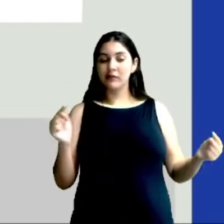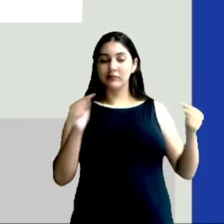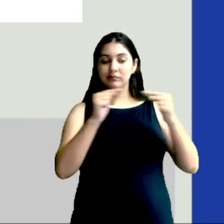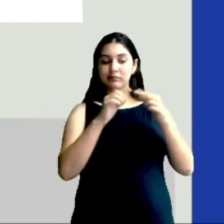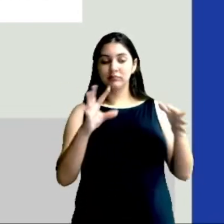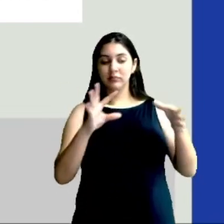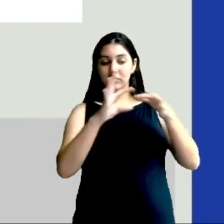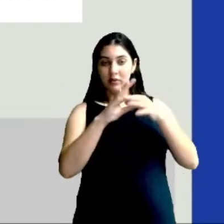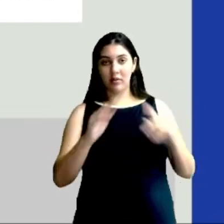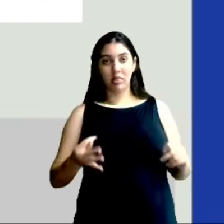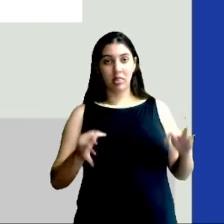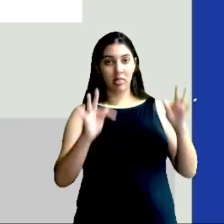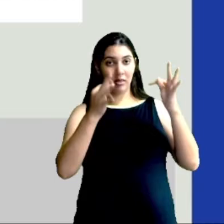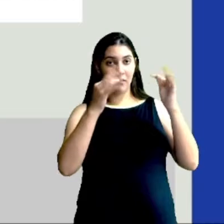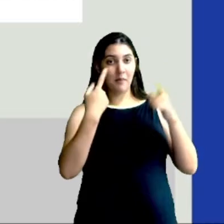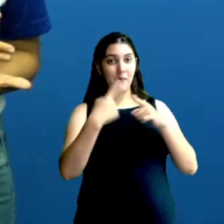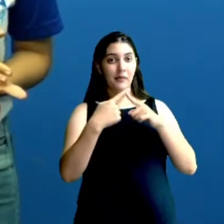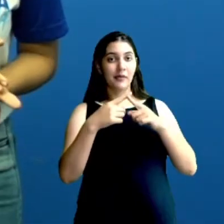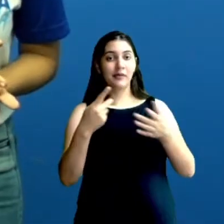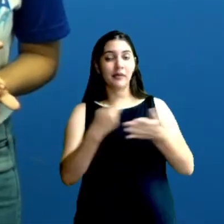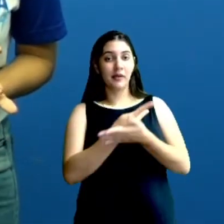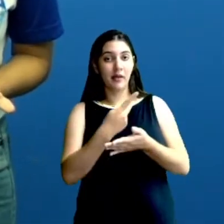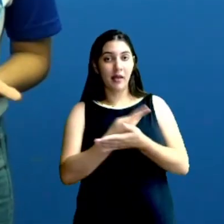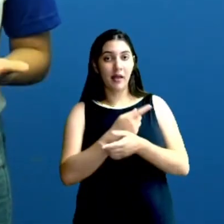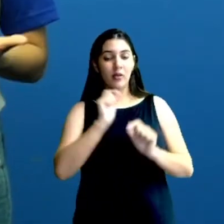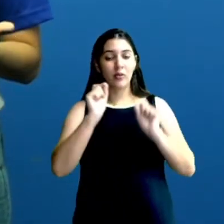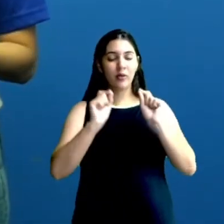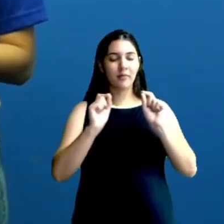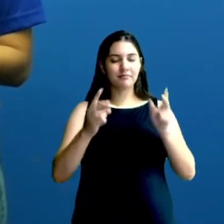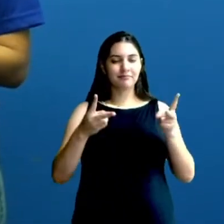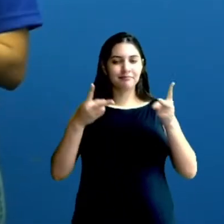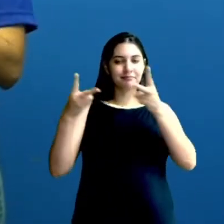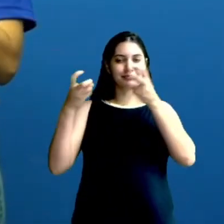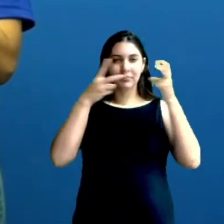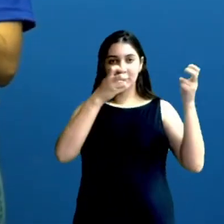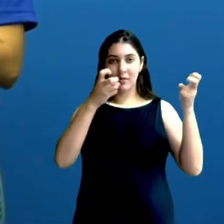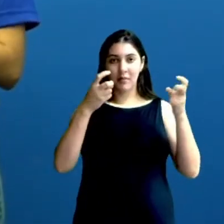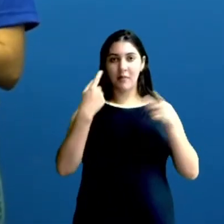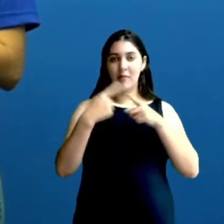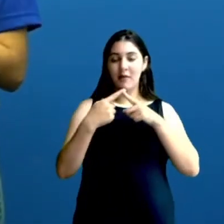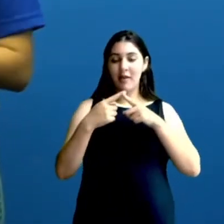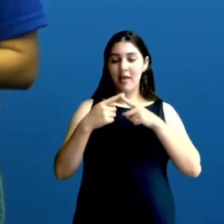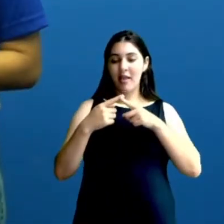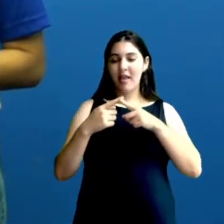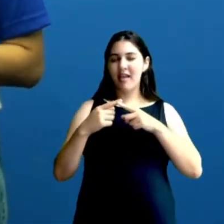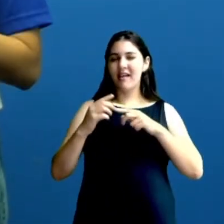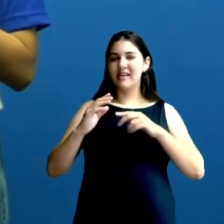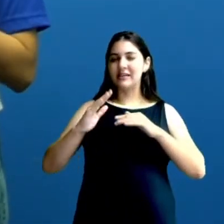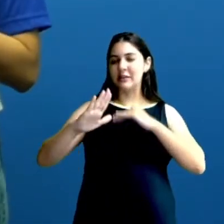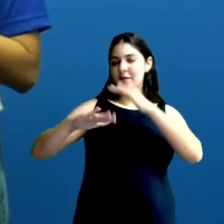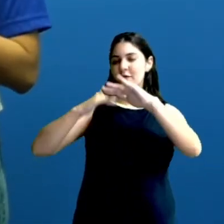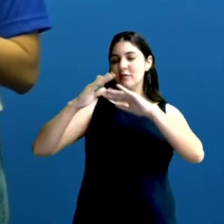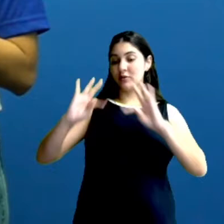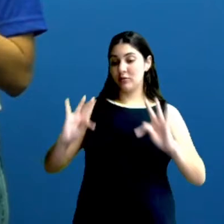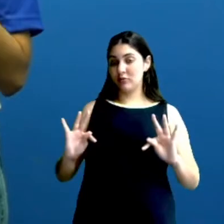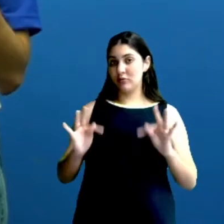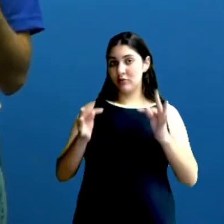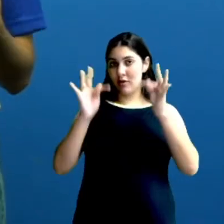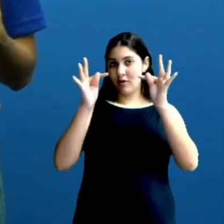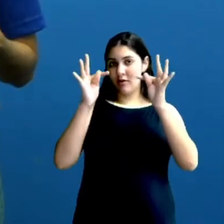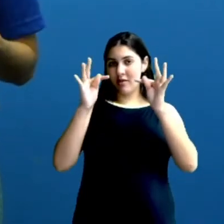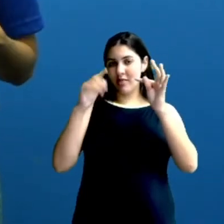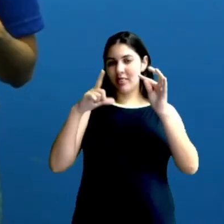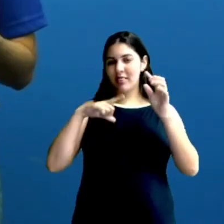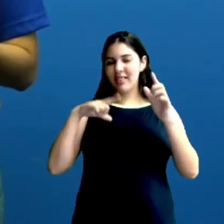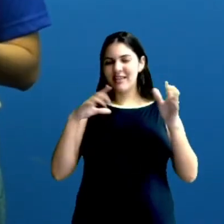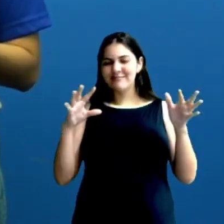porque erroneamente a gente tem a percepção de que evolução tecnológica ela tem a